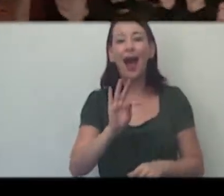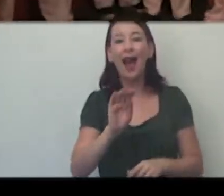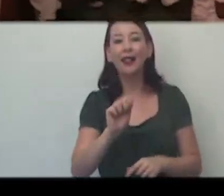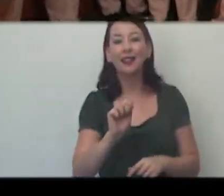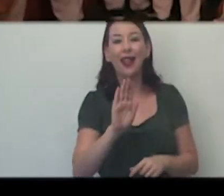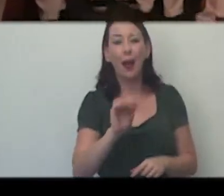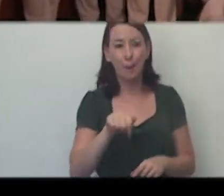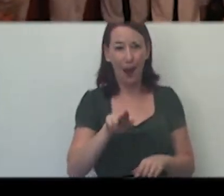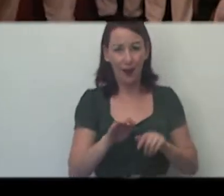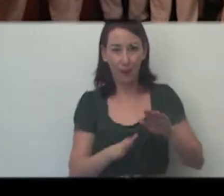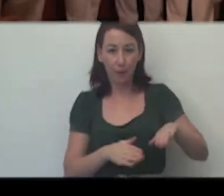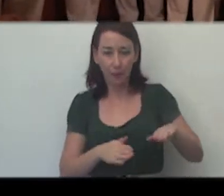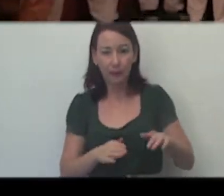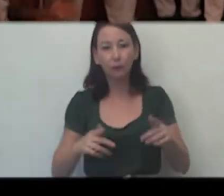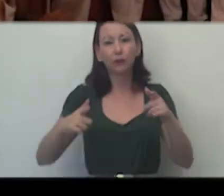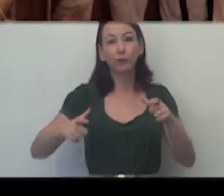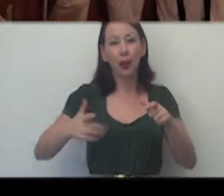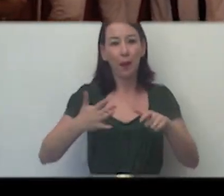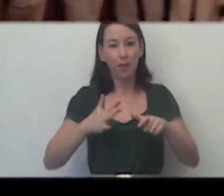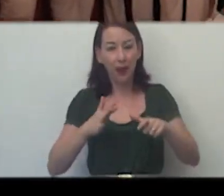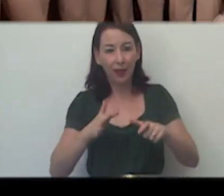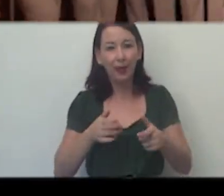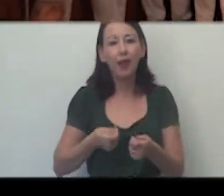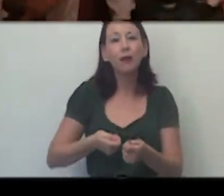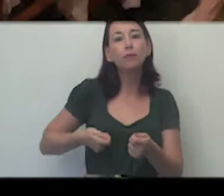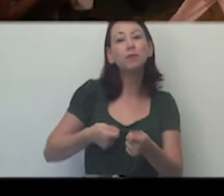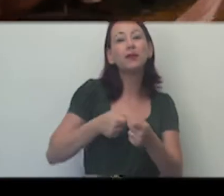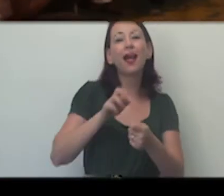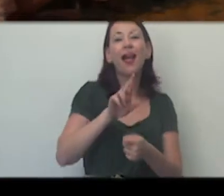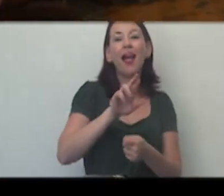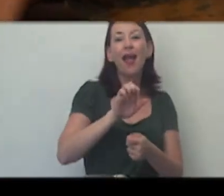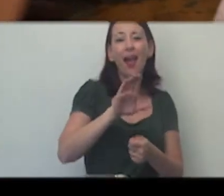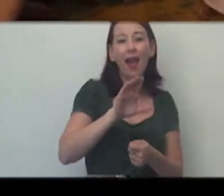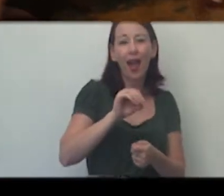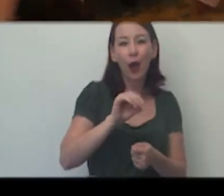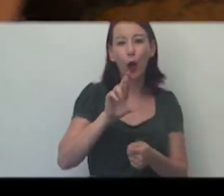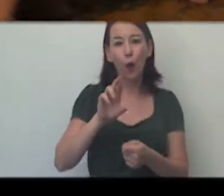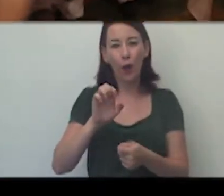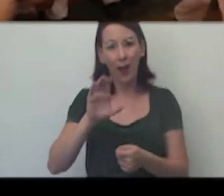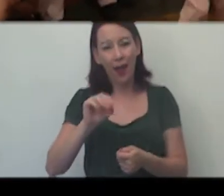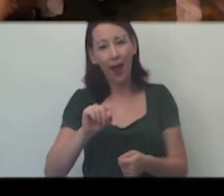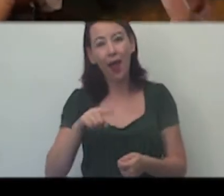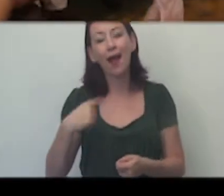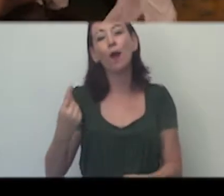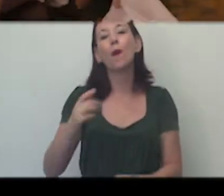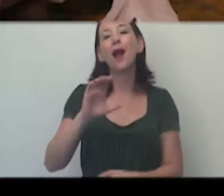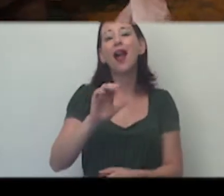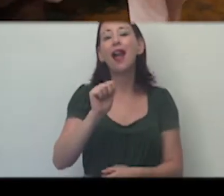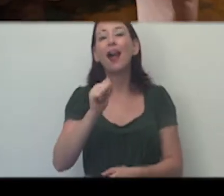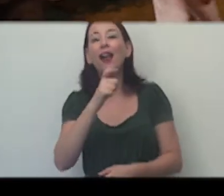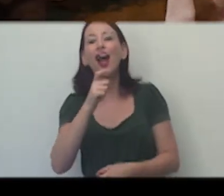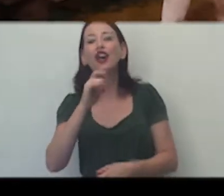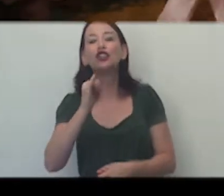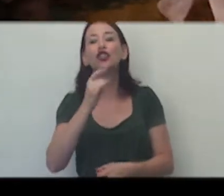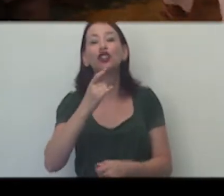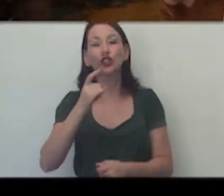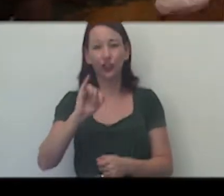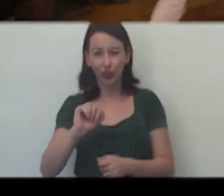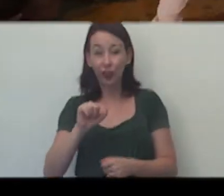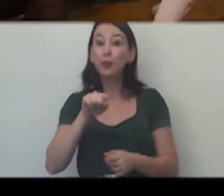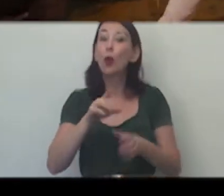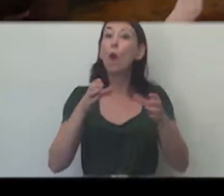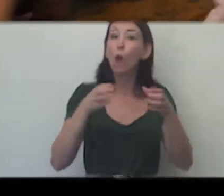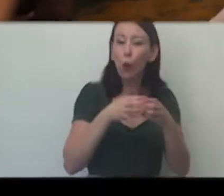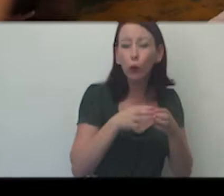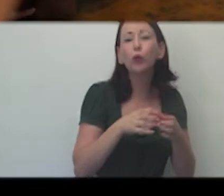dois pandeiros, um reco-reco, um agogô e o caxixi. Os grupos de capoeira realizam trabalhos